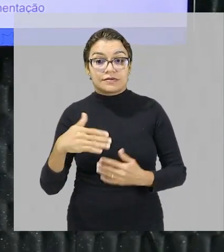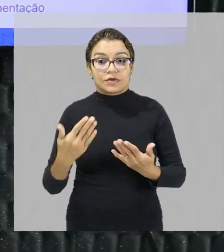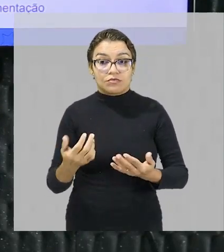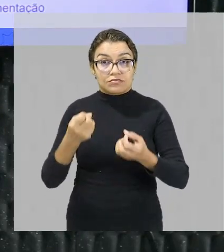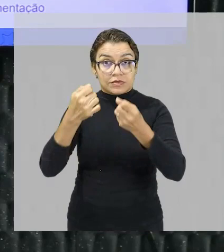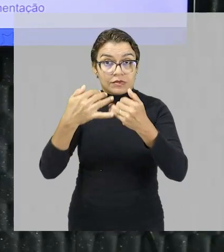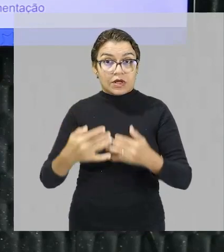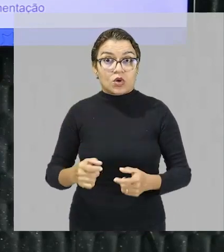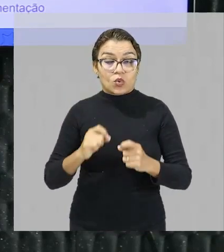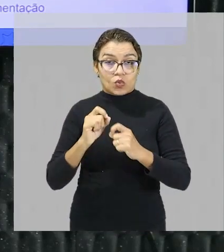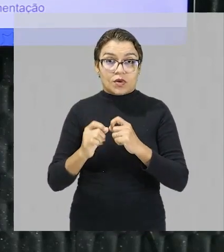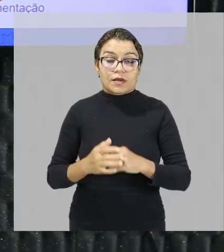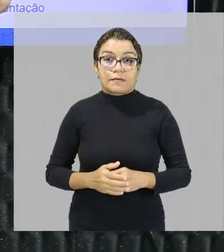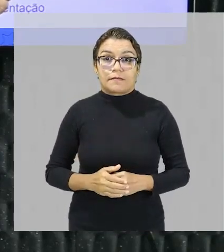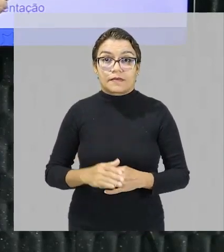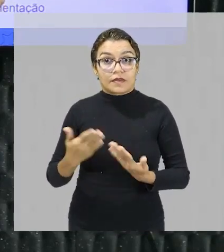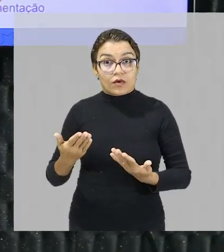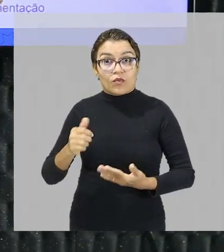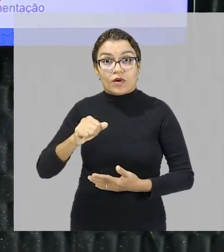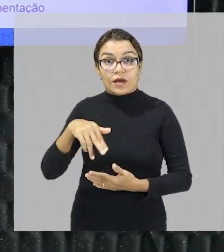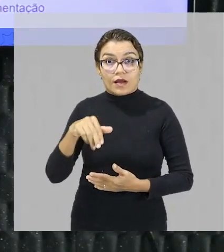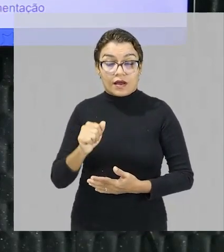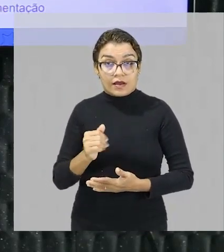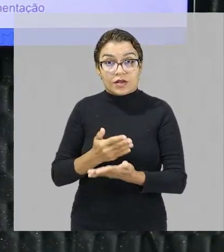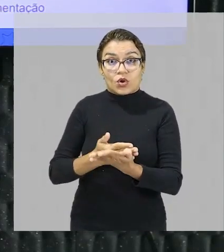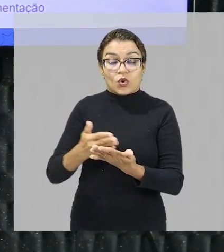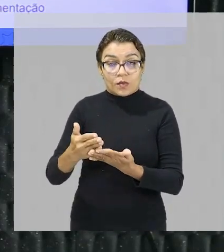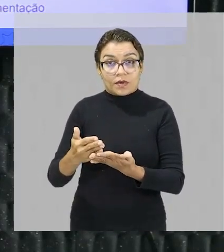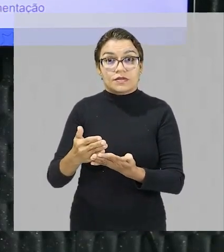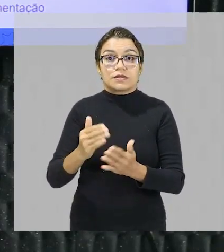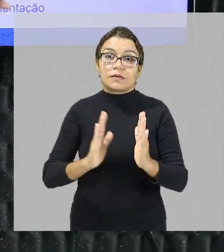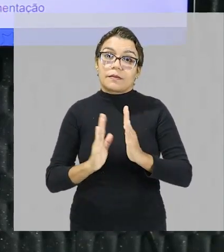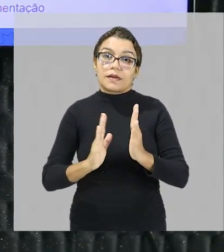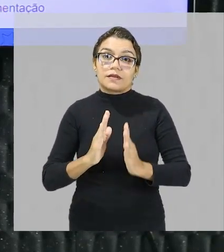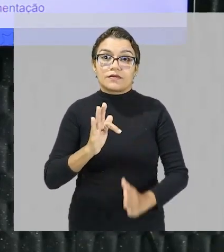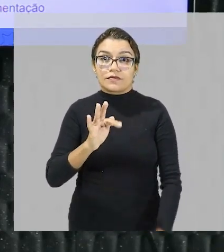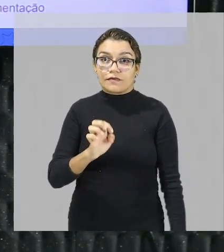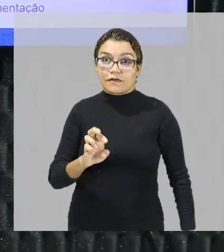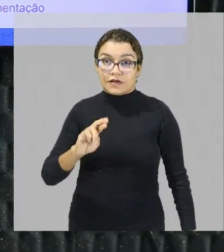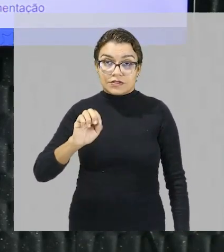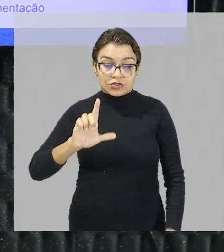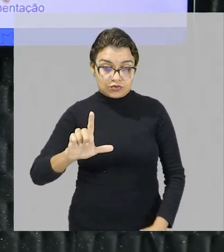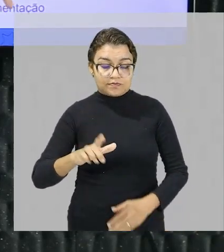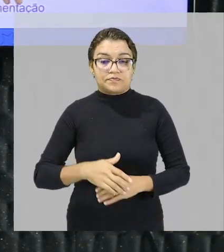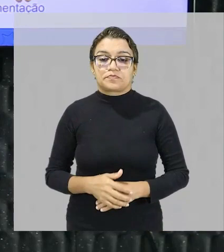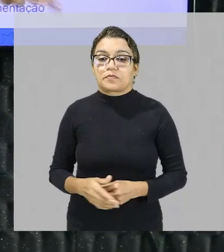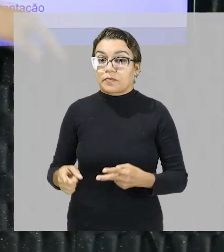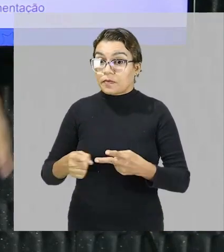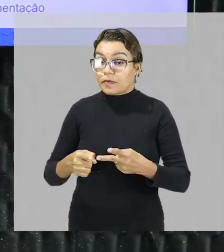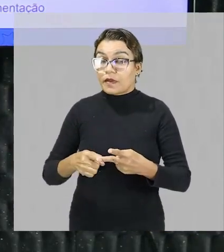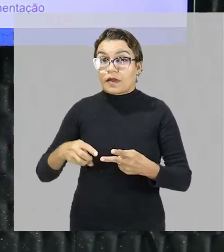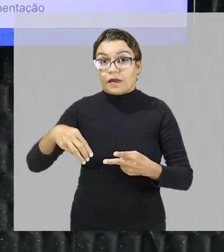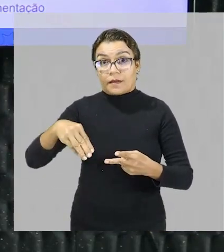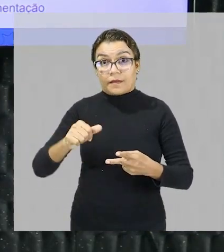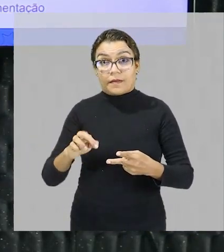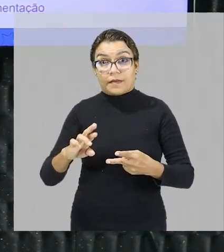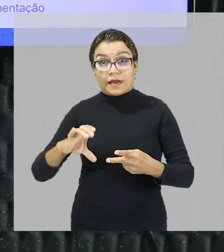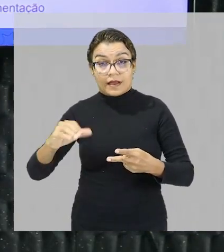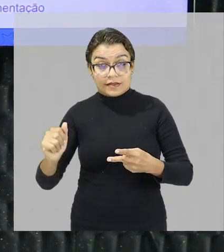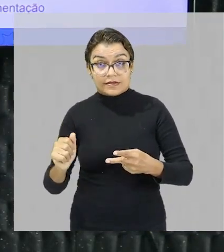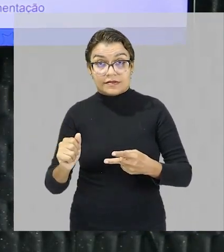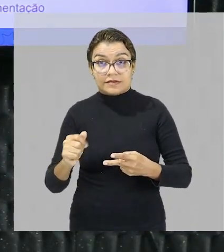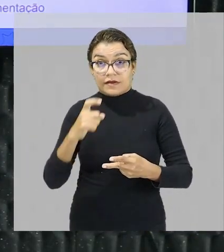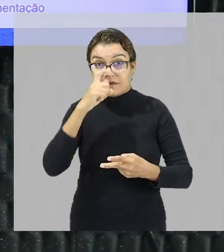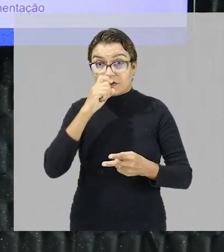dizendo que, então, Ana Cristina está entrando em período fértil. Márcia está no final do seu ciclo